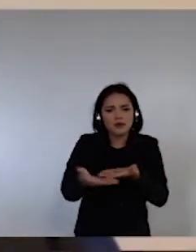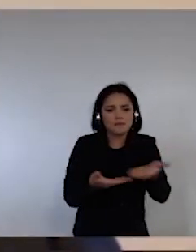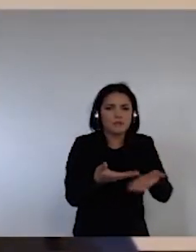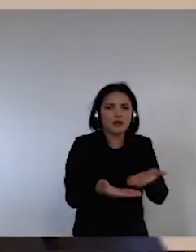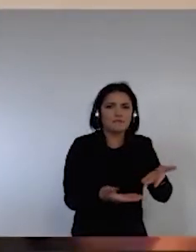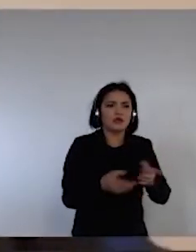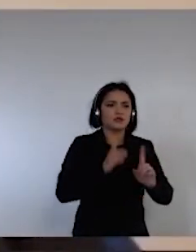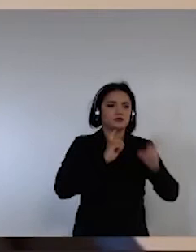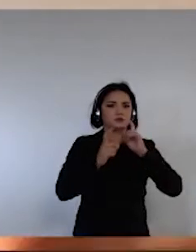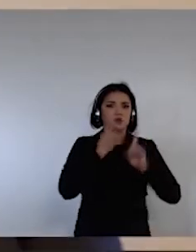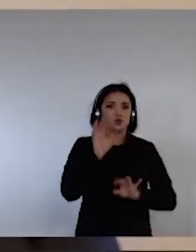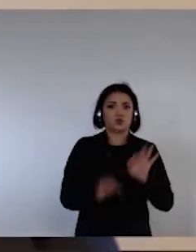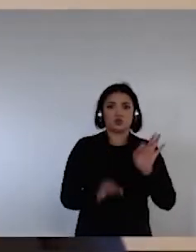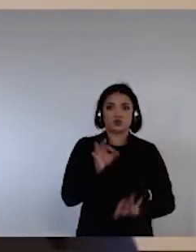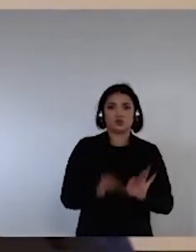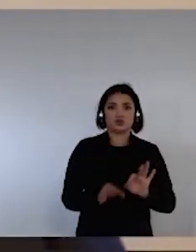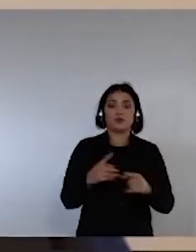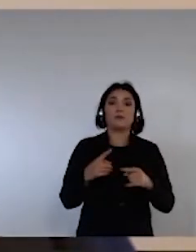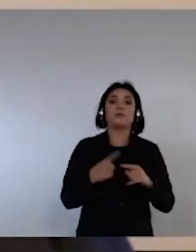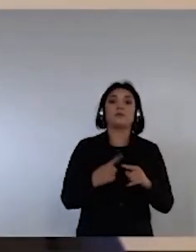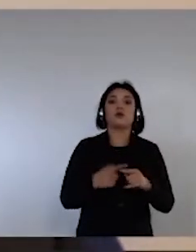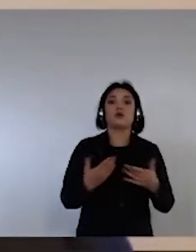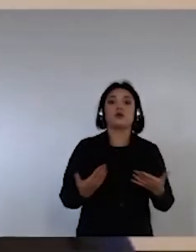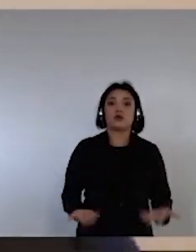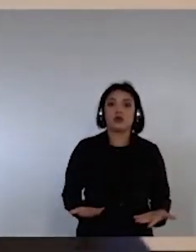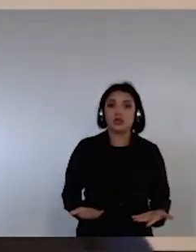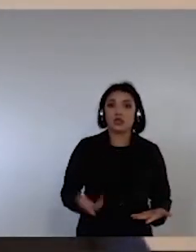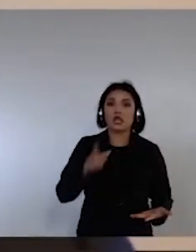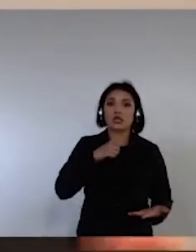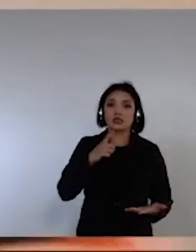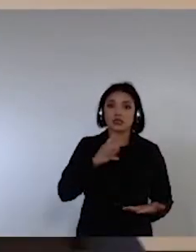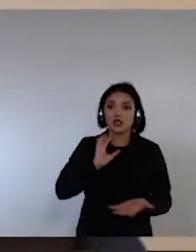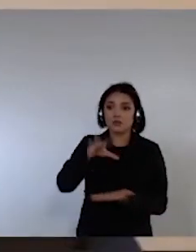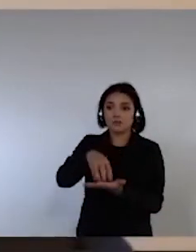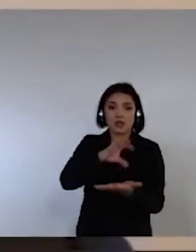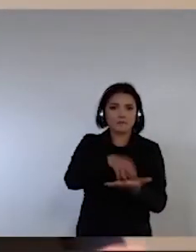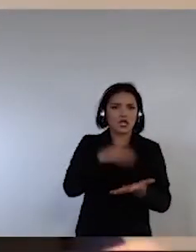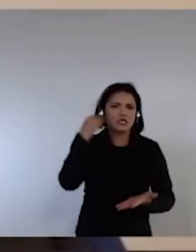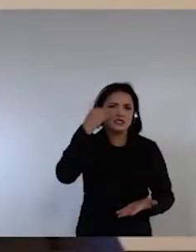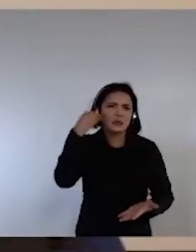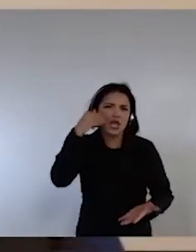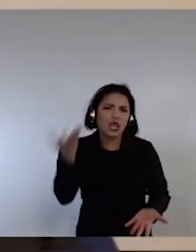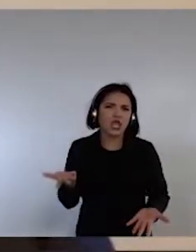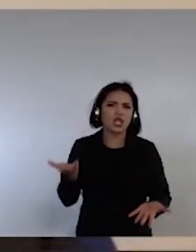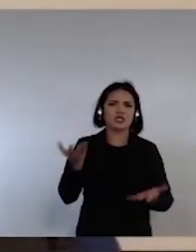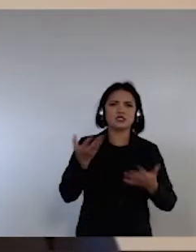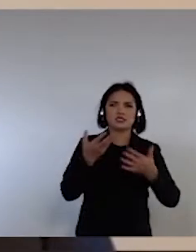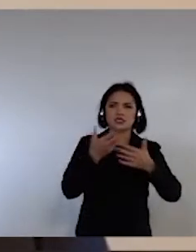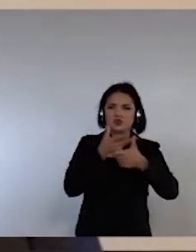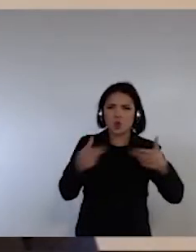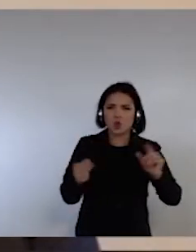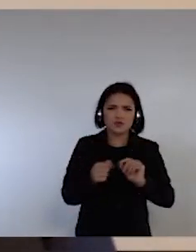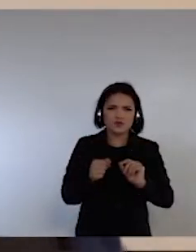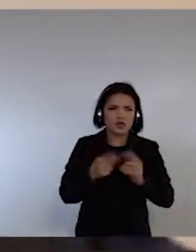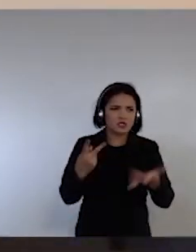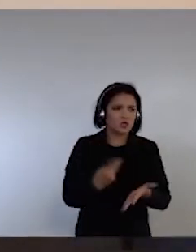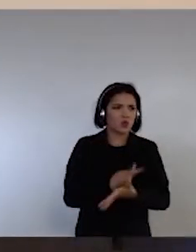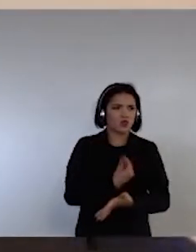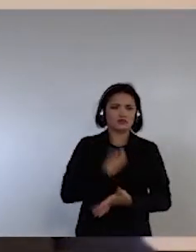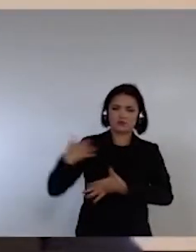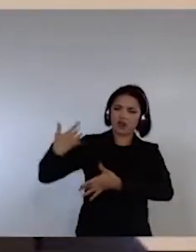Boa tarde a todos. Eu também cumprimento a Ordem dos Advogados e todos os seus departamentos na organização desse